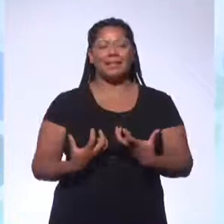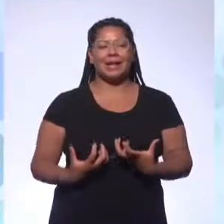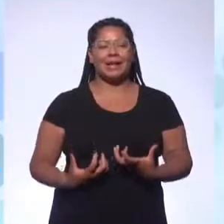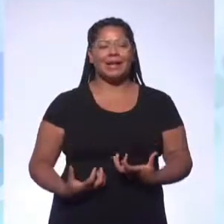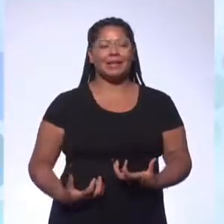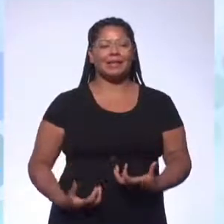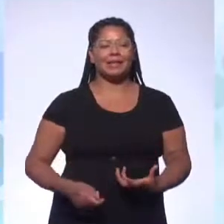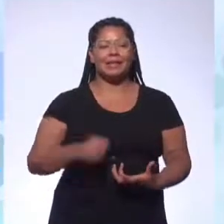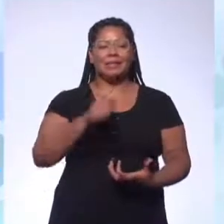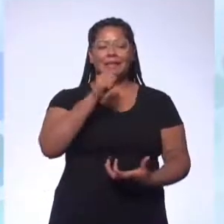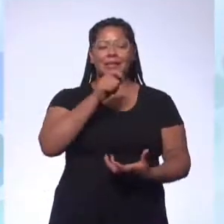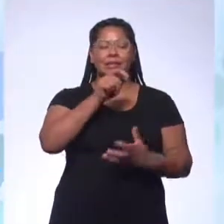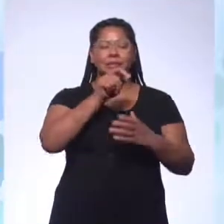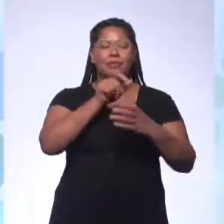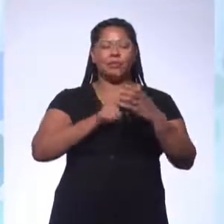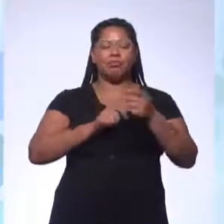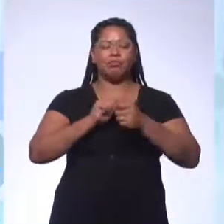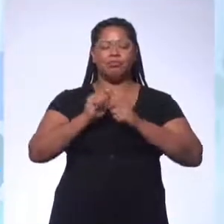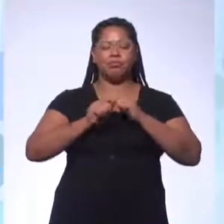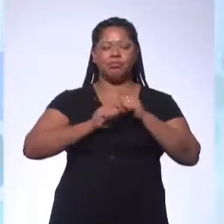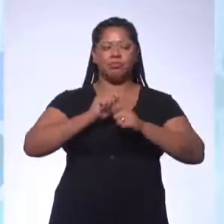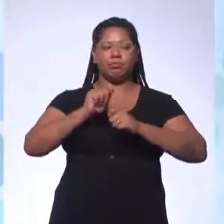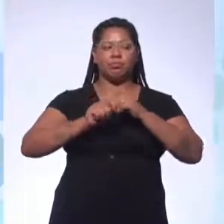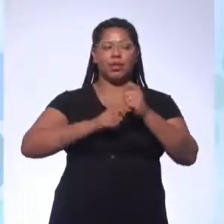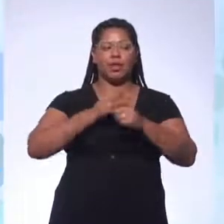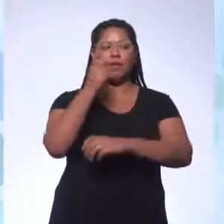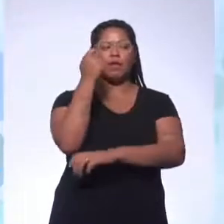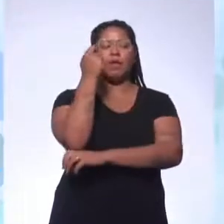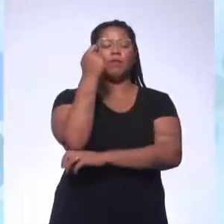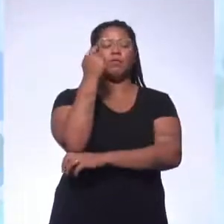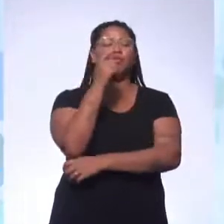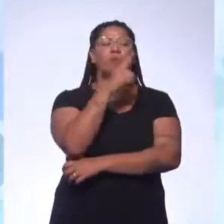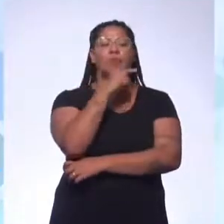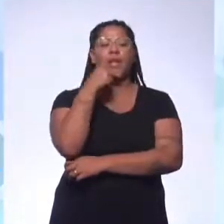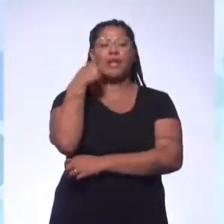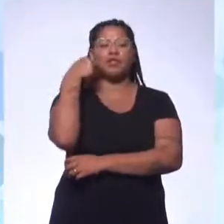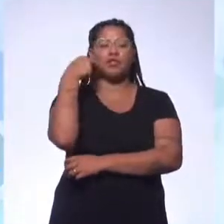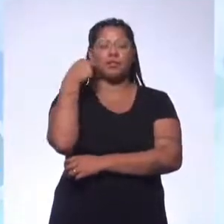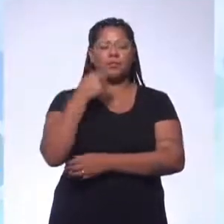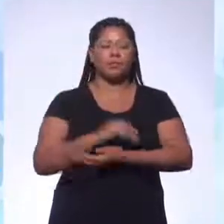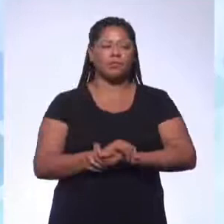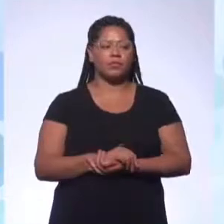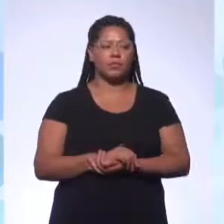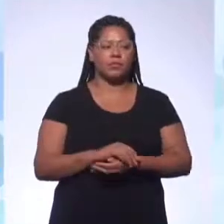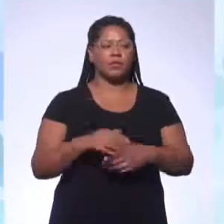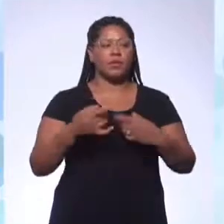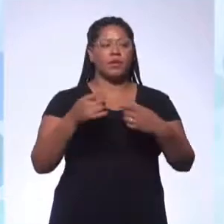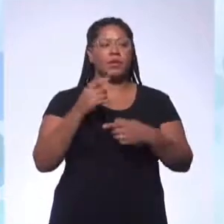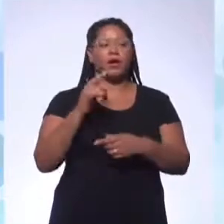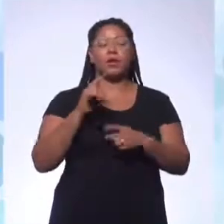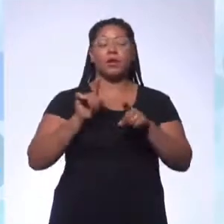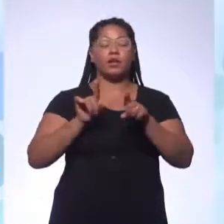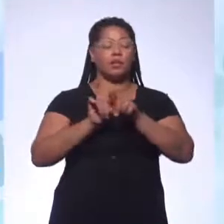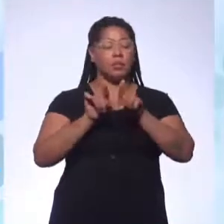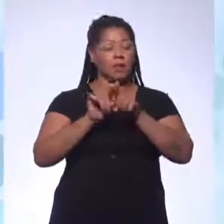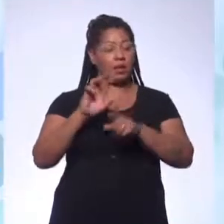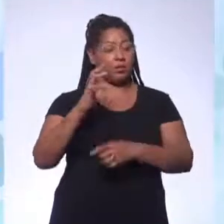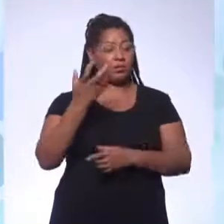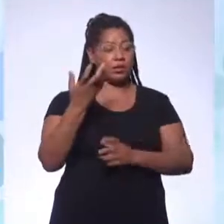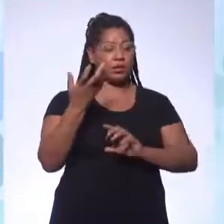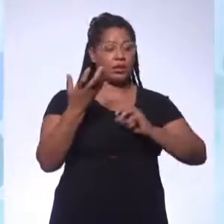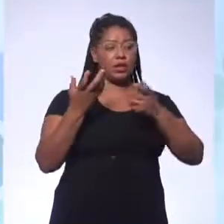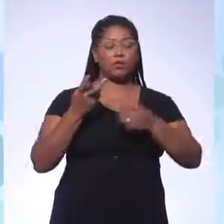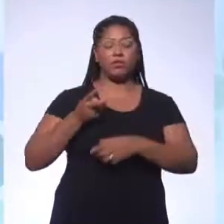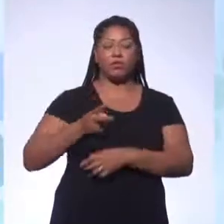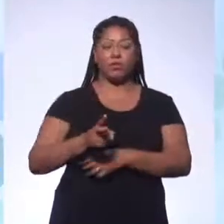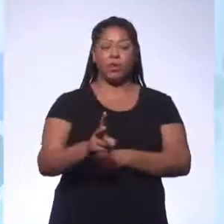econômico comunista pela União Soviética. Os desdobramentos no mundo ainda estão ocorrendo, mas